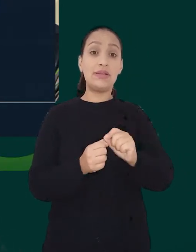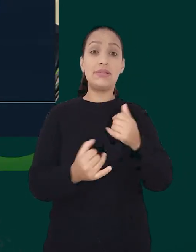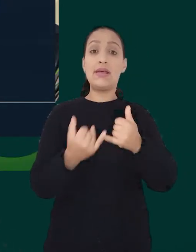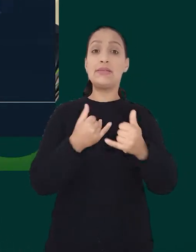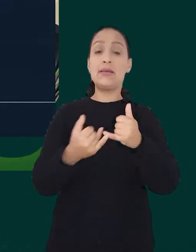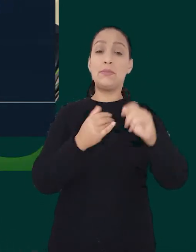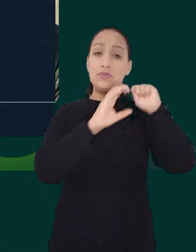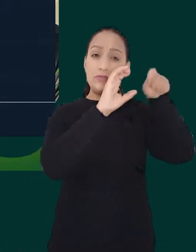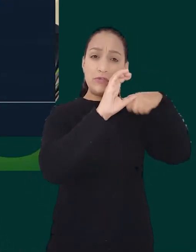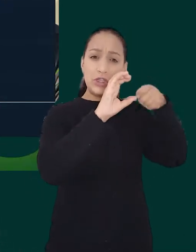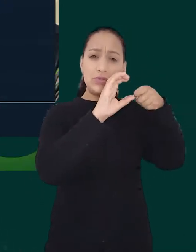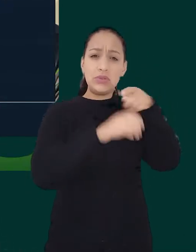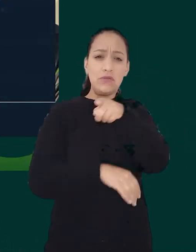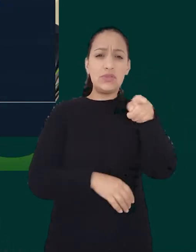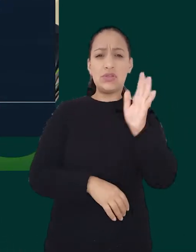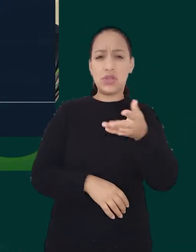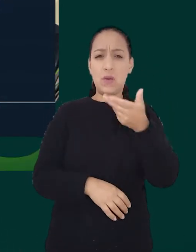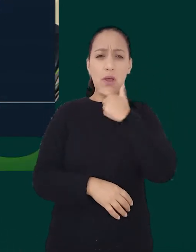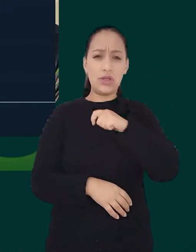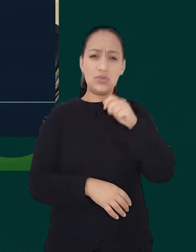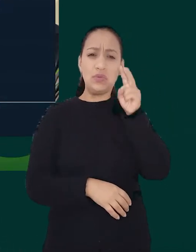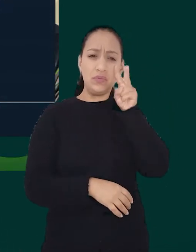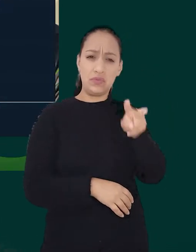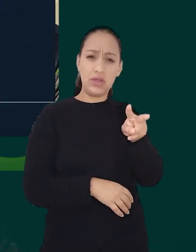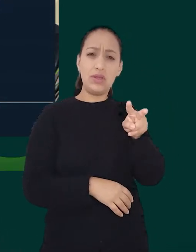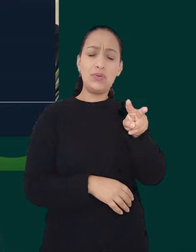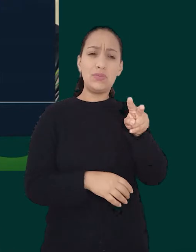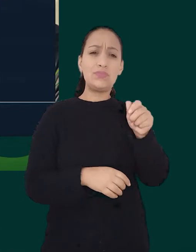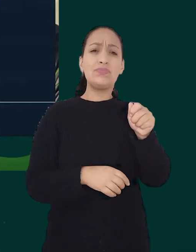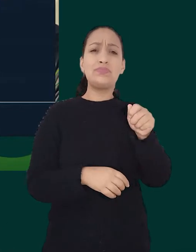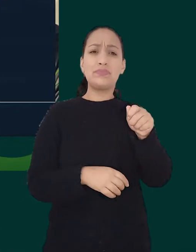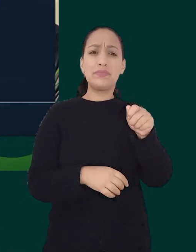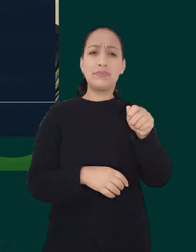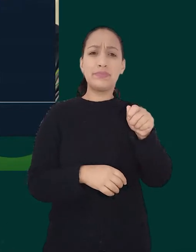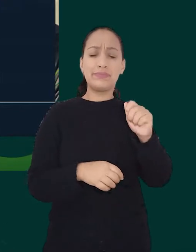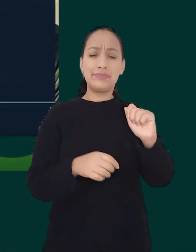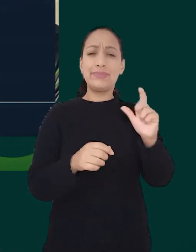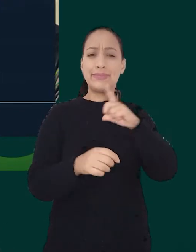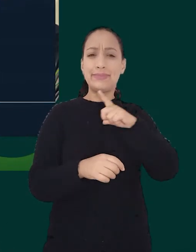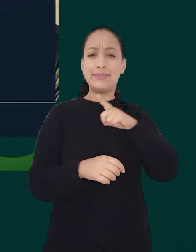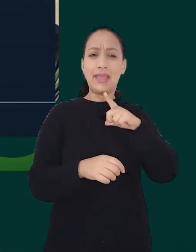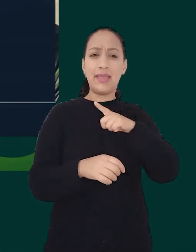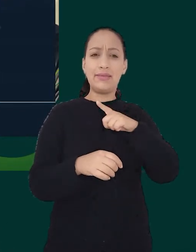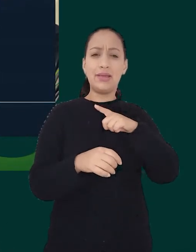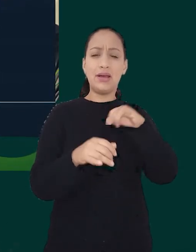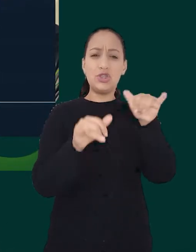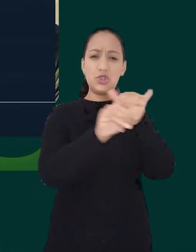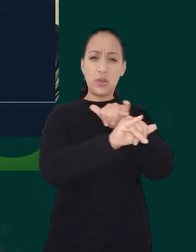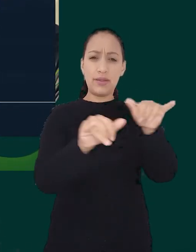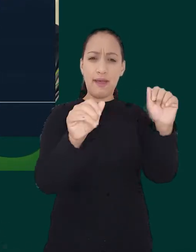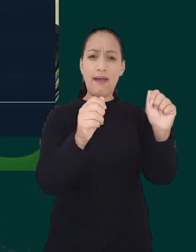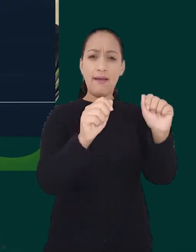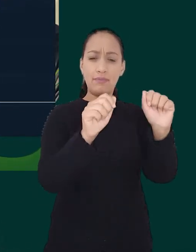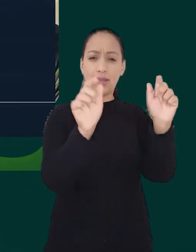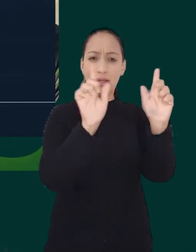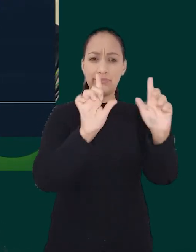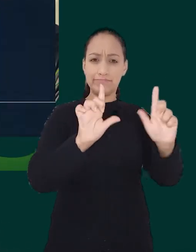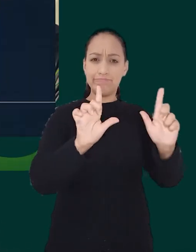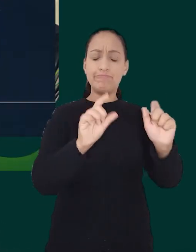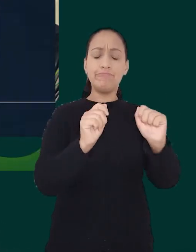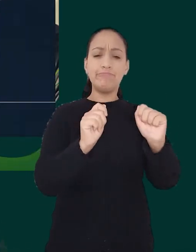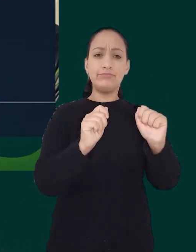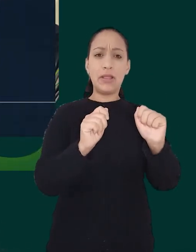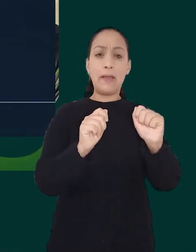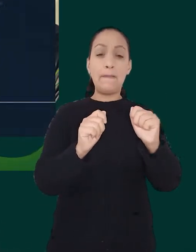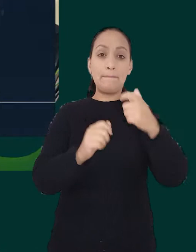que vocês já devem ter visto em jornais onde tu tem o deepfaking, onde não é a pessoa que está falando, mas tu consegue